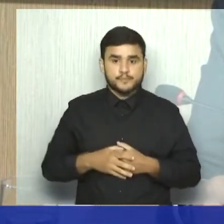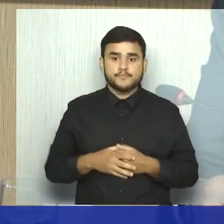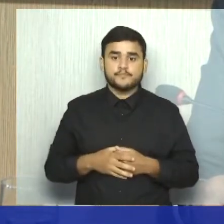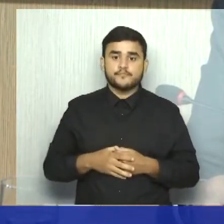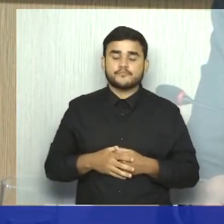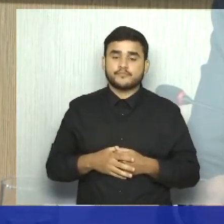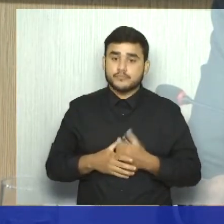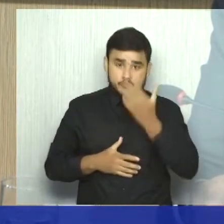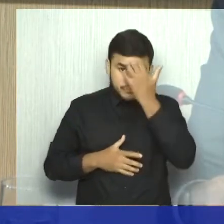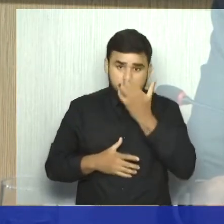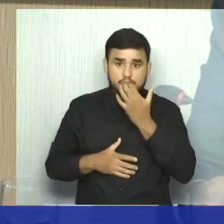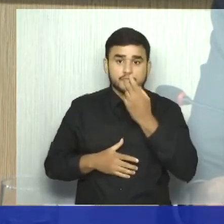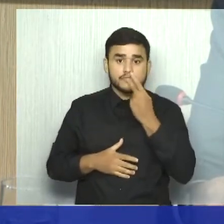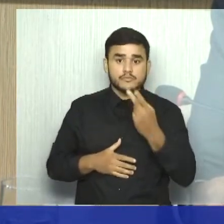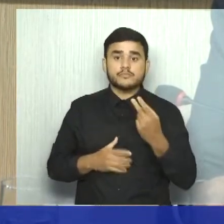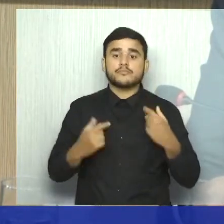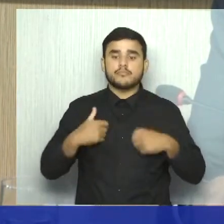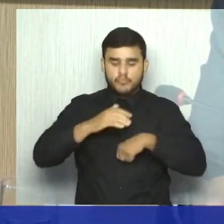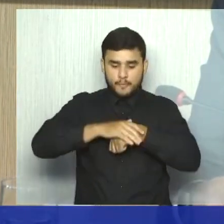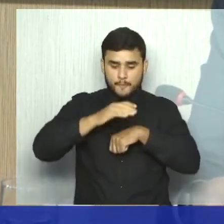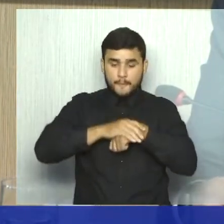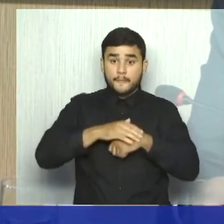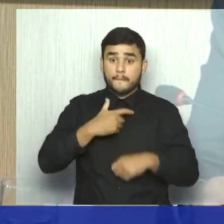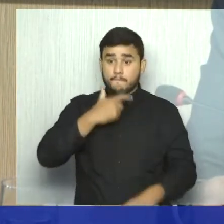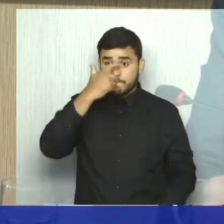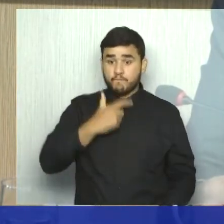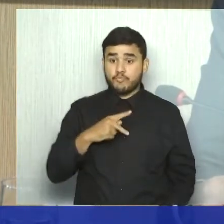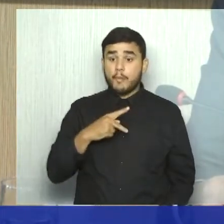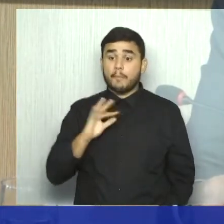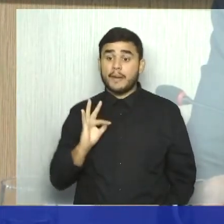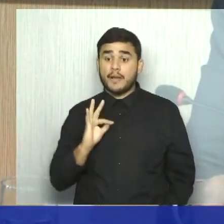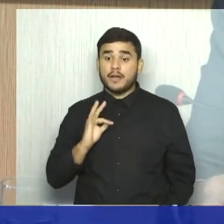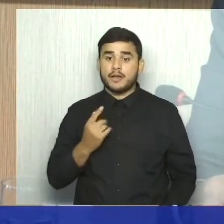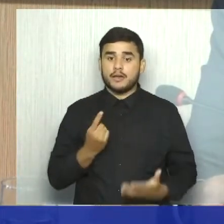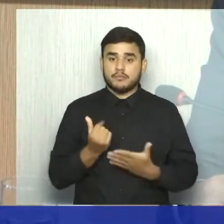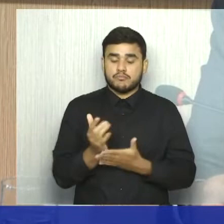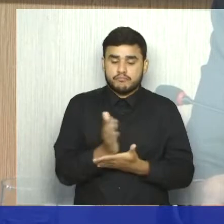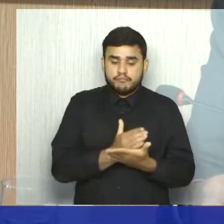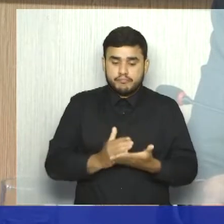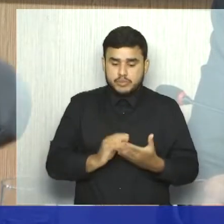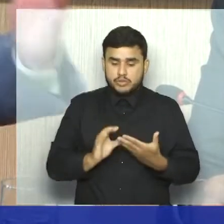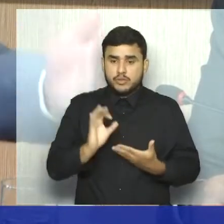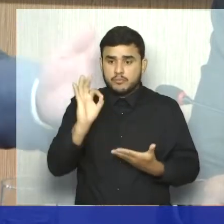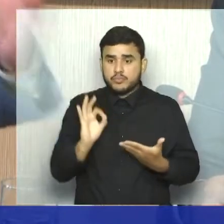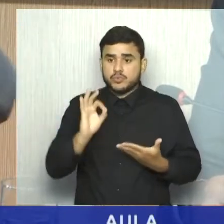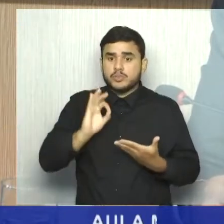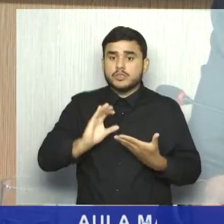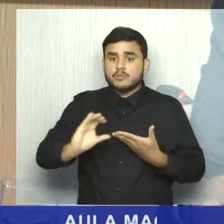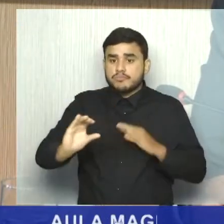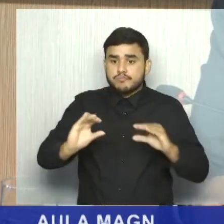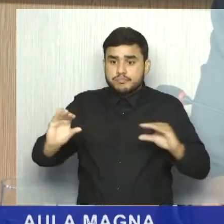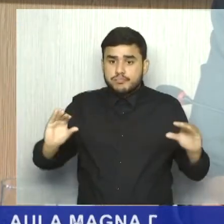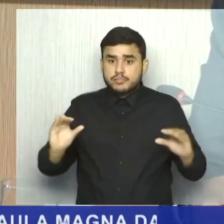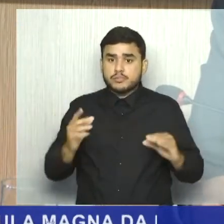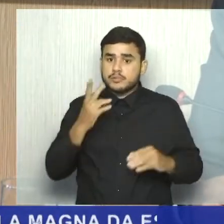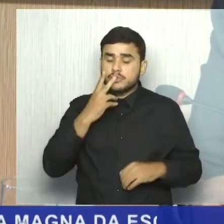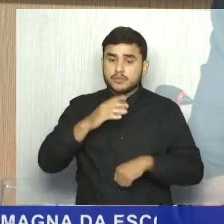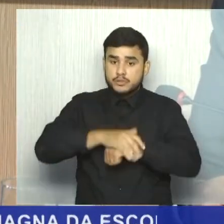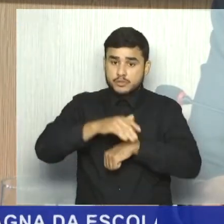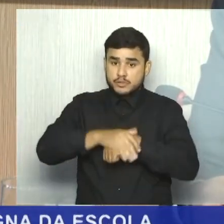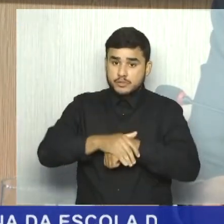se não, renda da pessoa física, a distribuição de lucros e dividendos? Então, o trabalhador é assalariado,